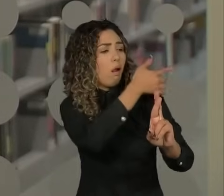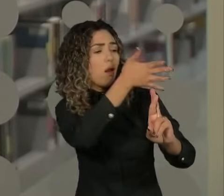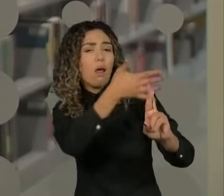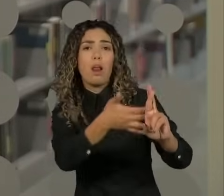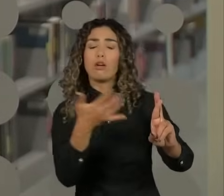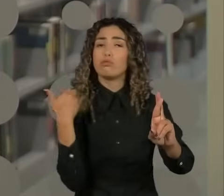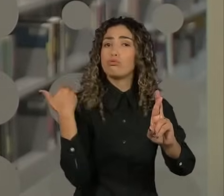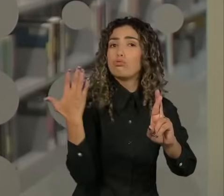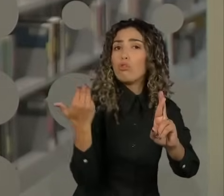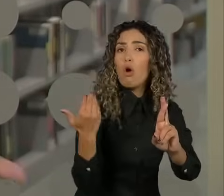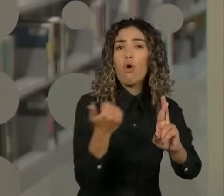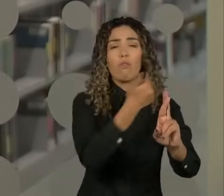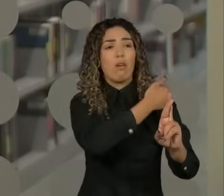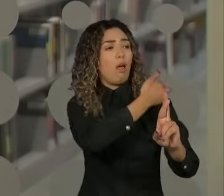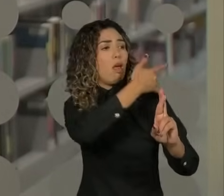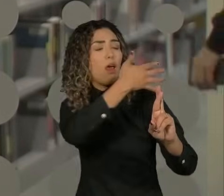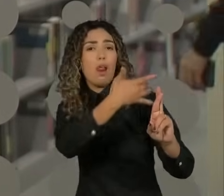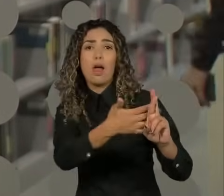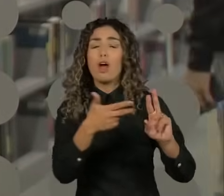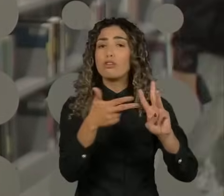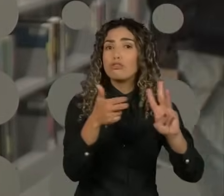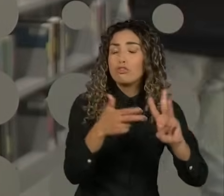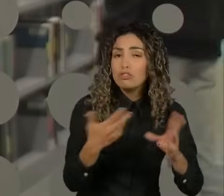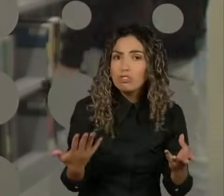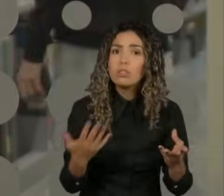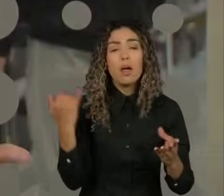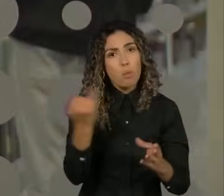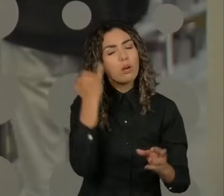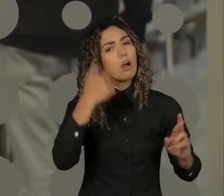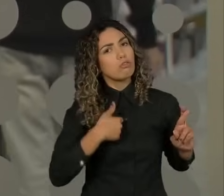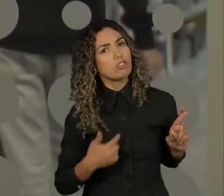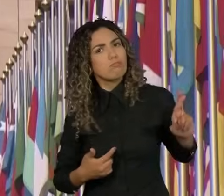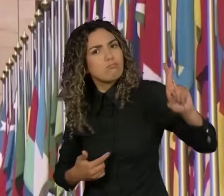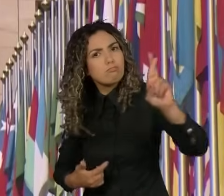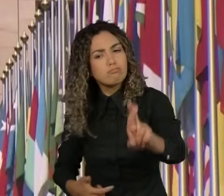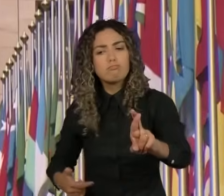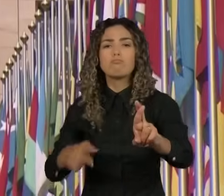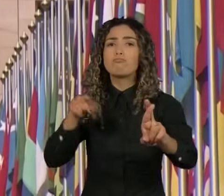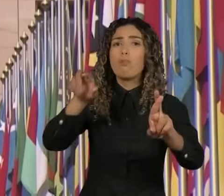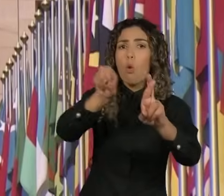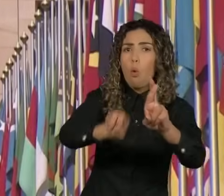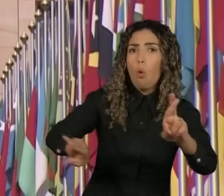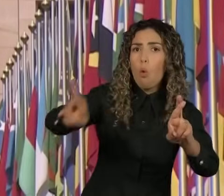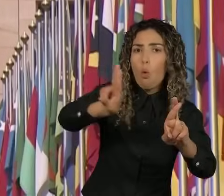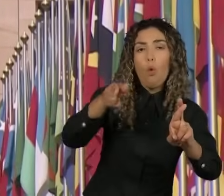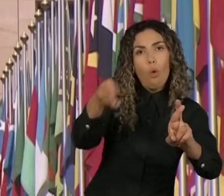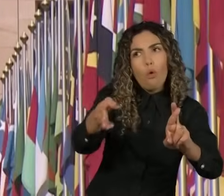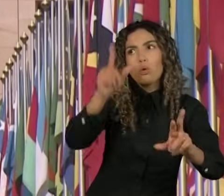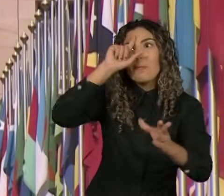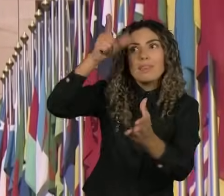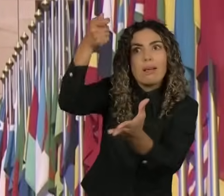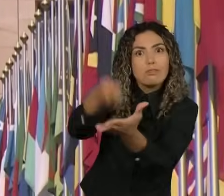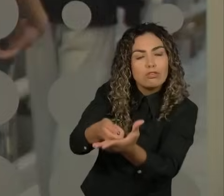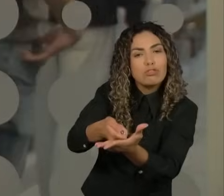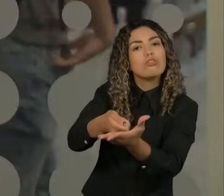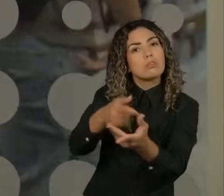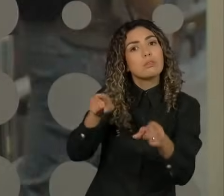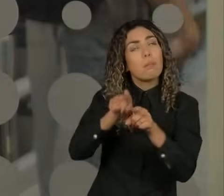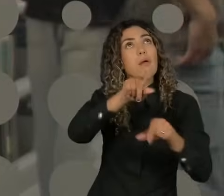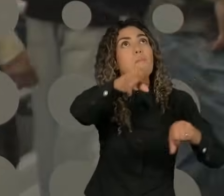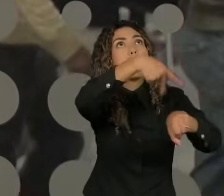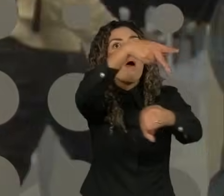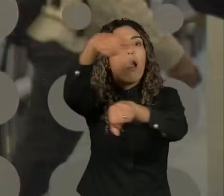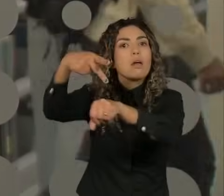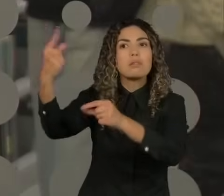e para levar, né, para esses espaços, para levar para a ONU, onde as decisões são tomadas, onde os países